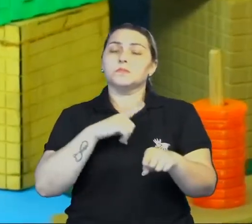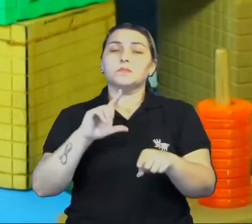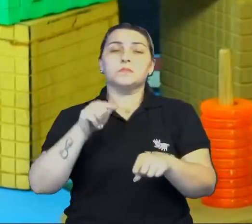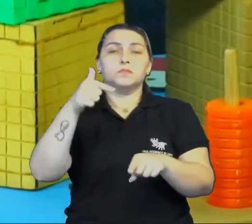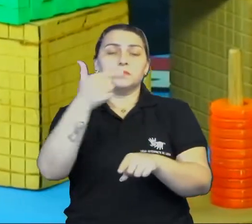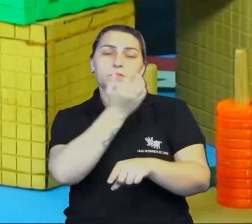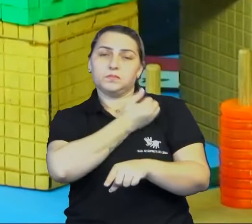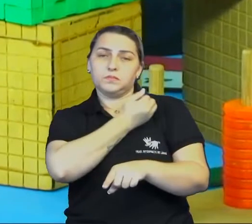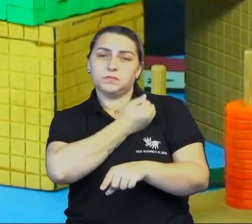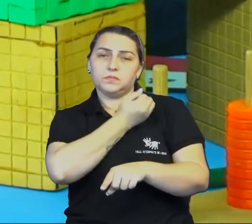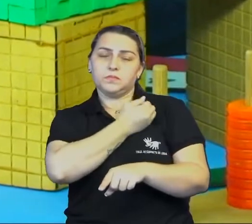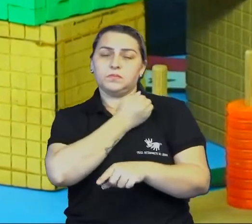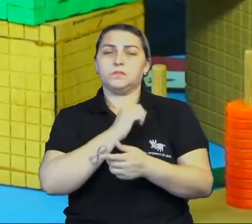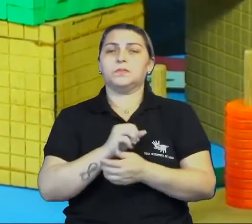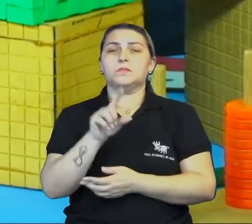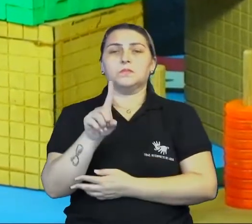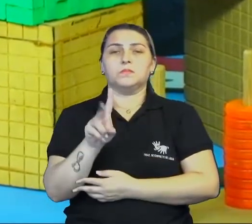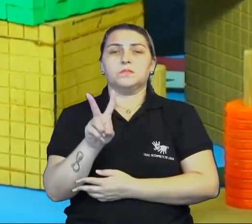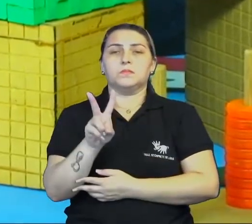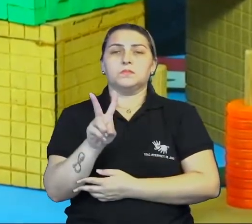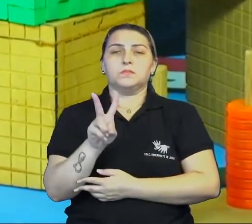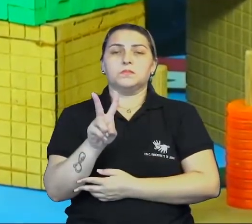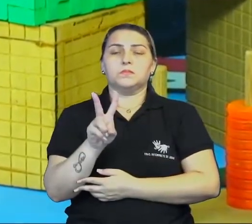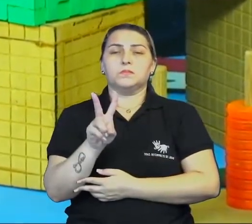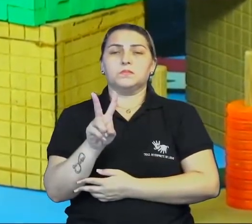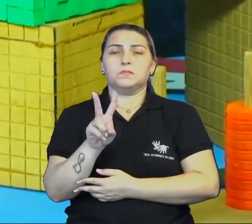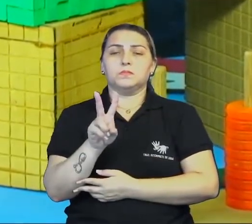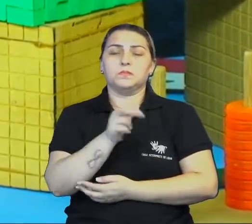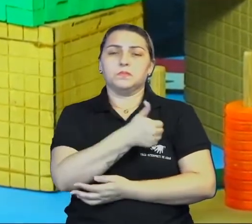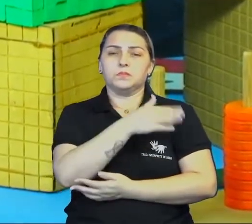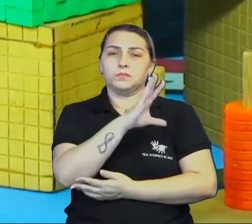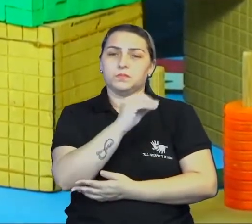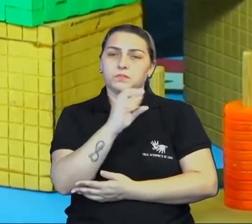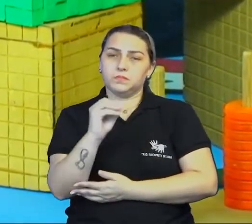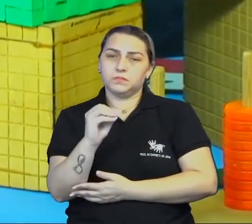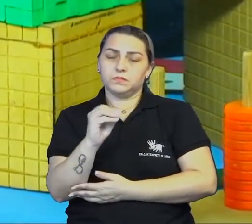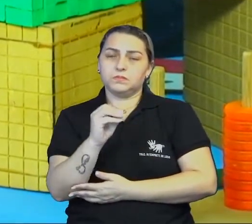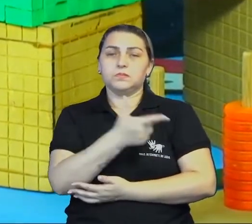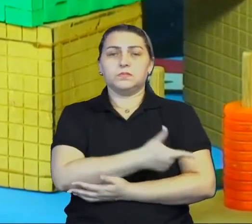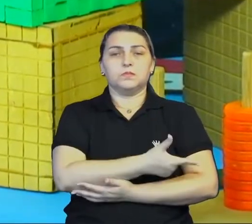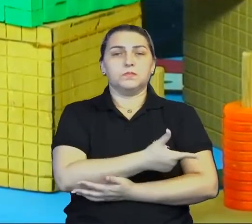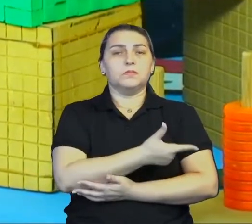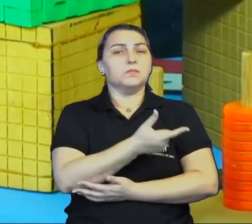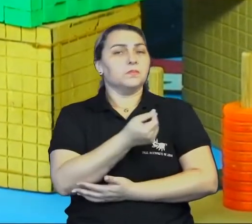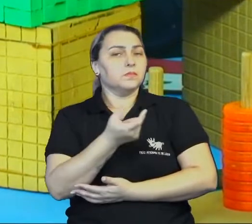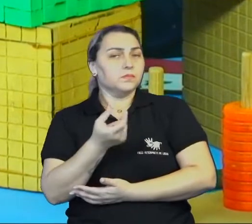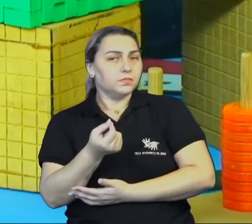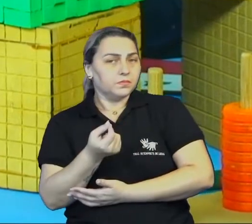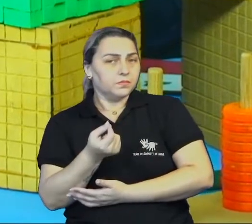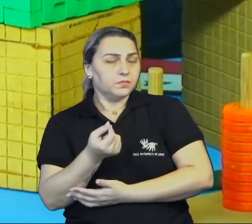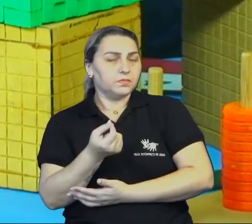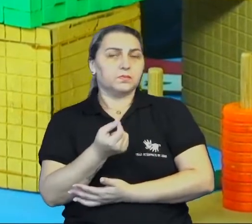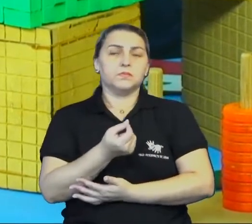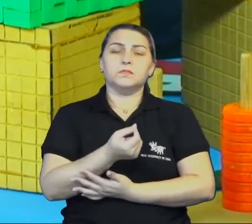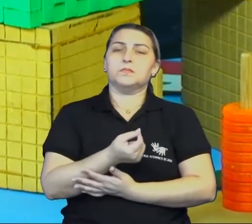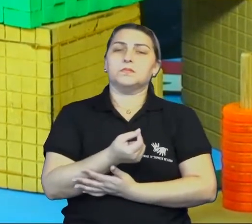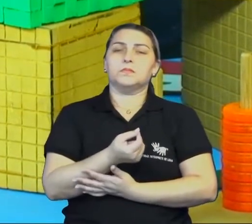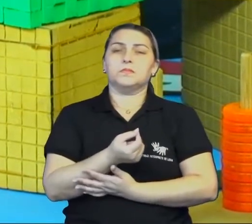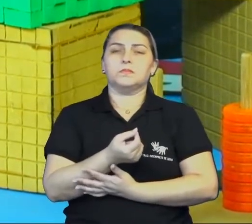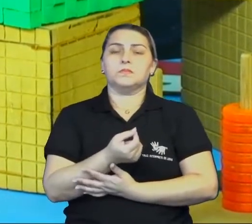outro número. Olha só, aqui eu tenho 100, aqui eu vou ter duas, eu vou ter 200, né?